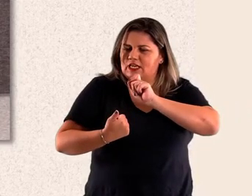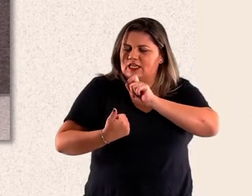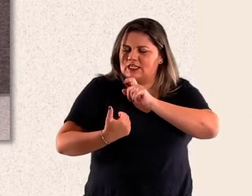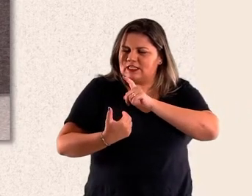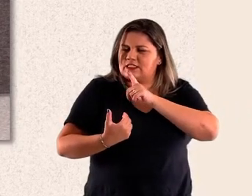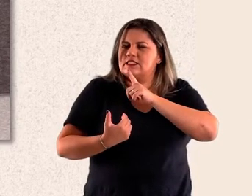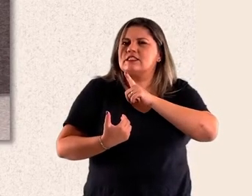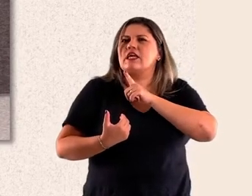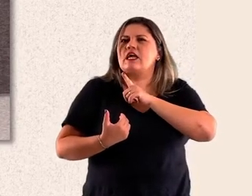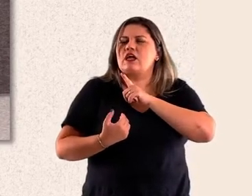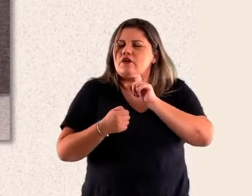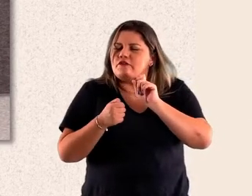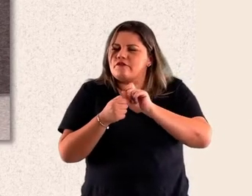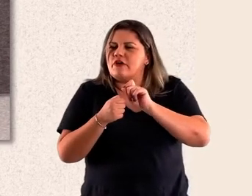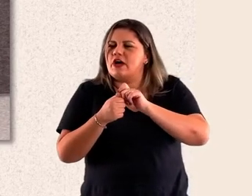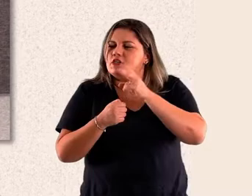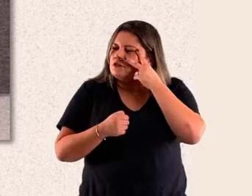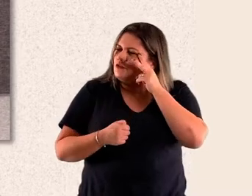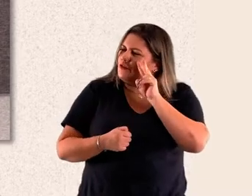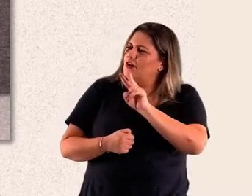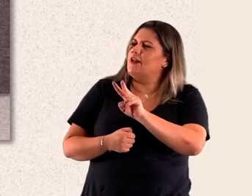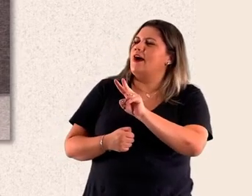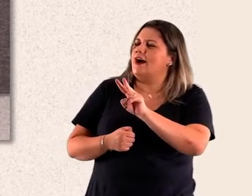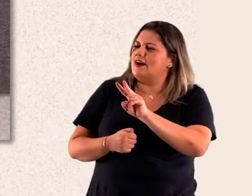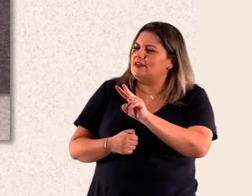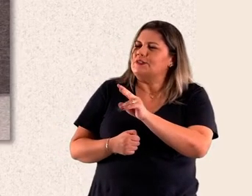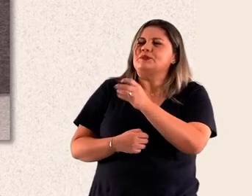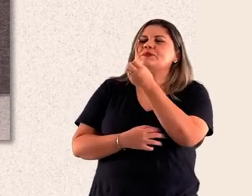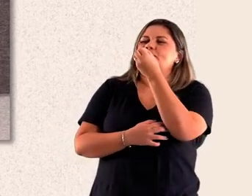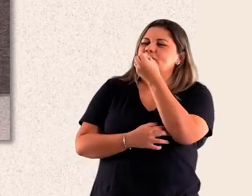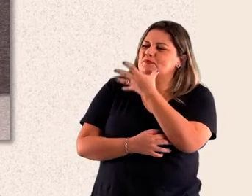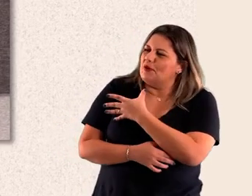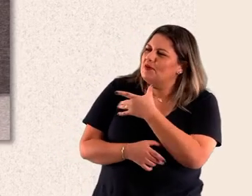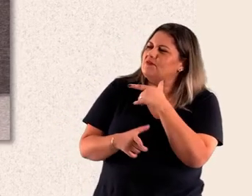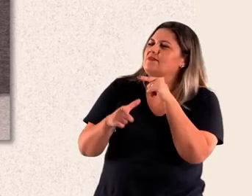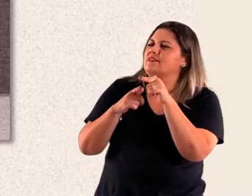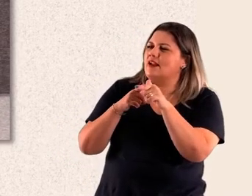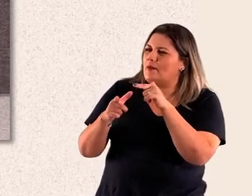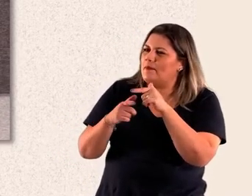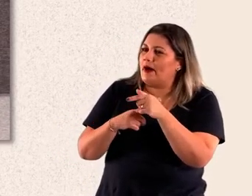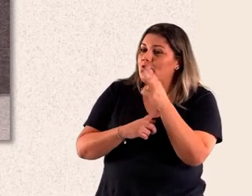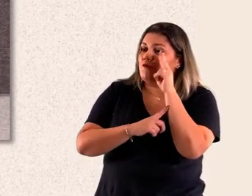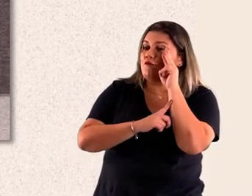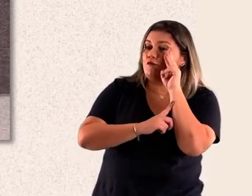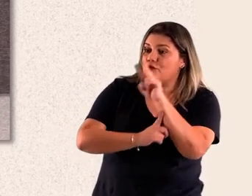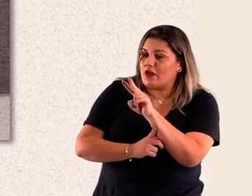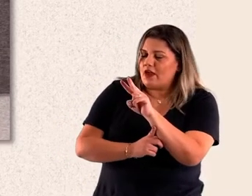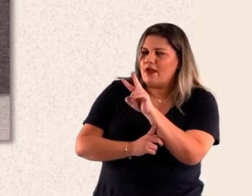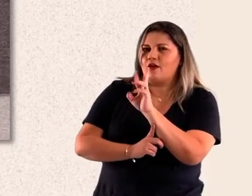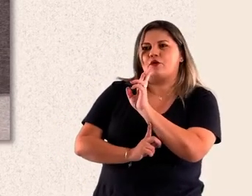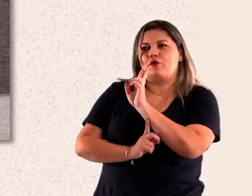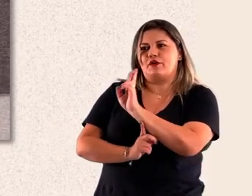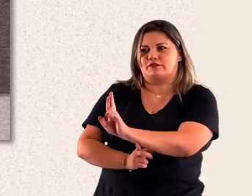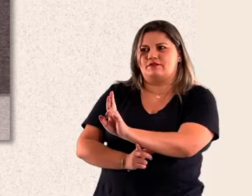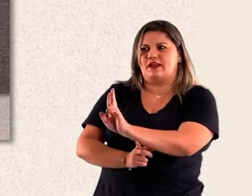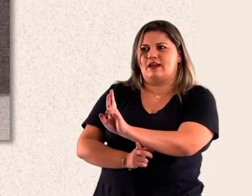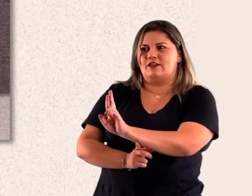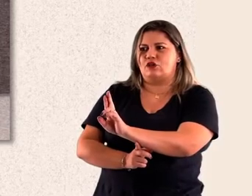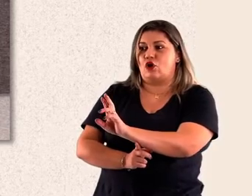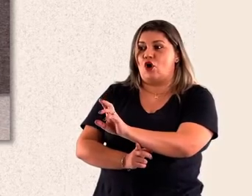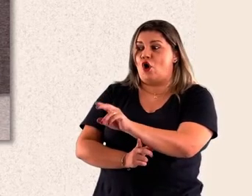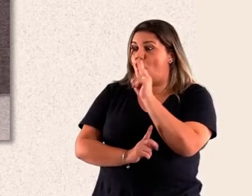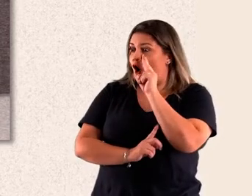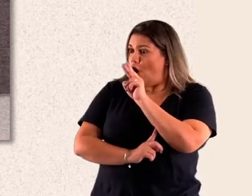com que errar nossa valeu a pena tá eu tô um ano trabalhando nisso mas olha só para essas crianças que foram